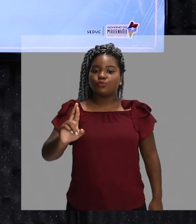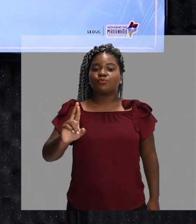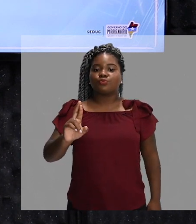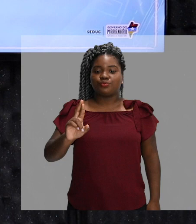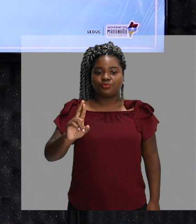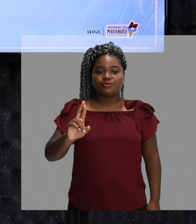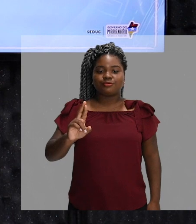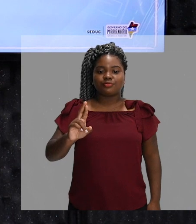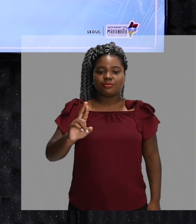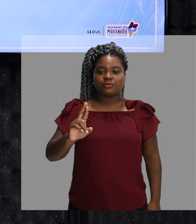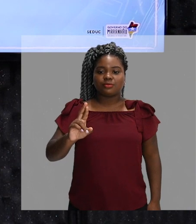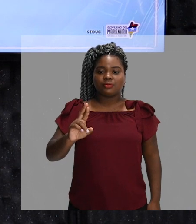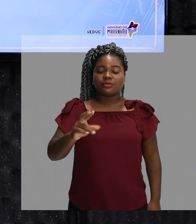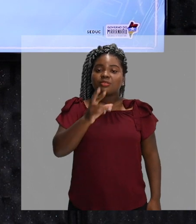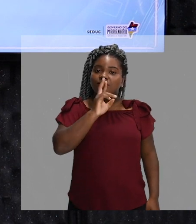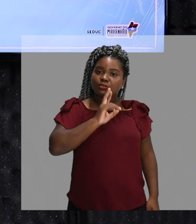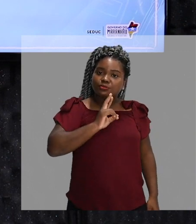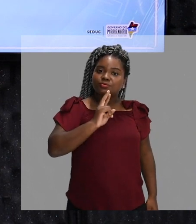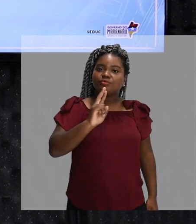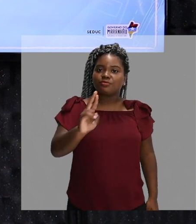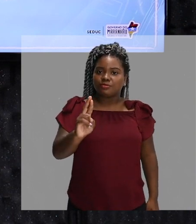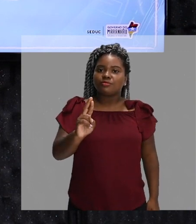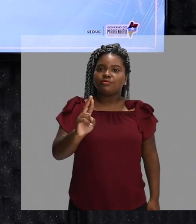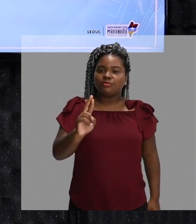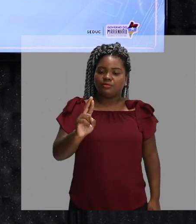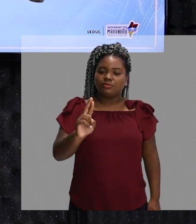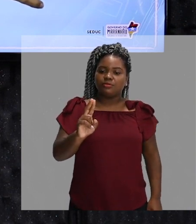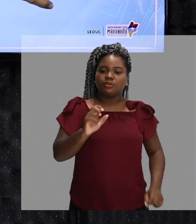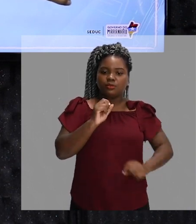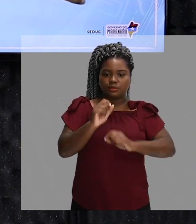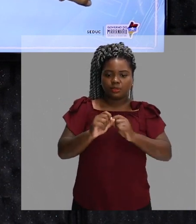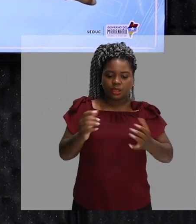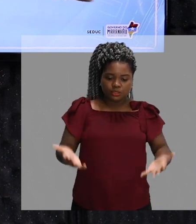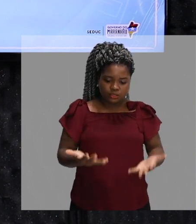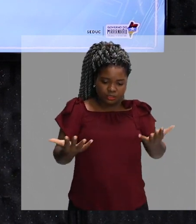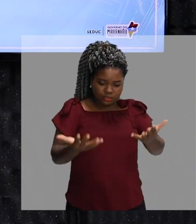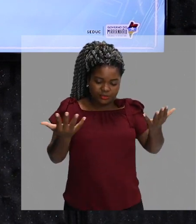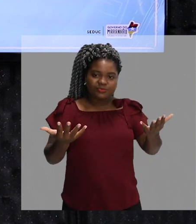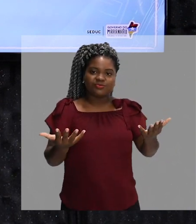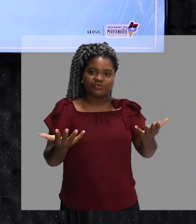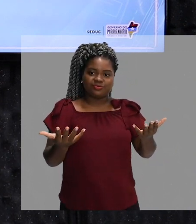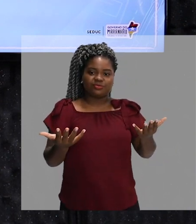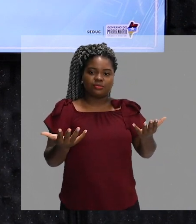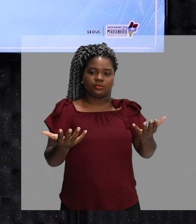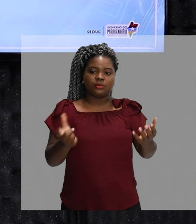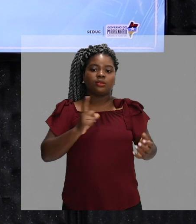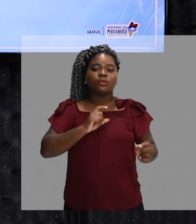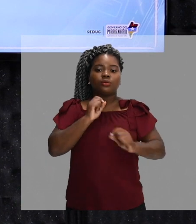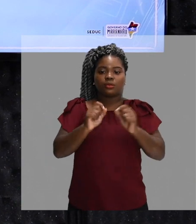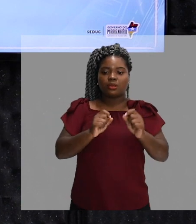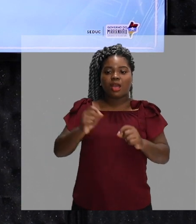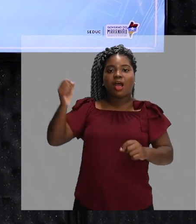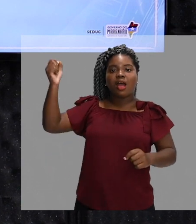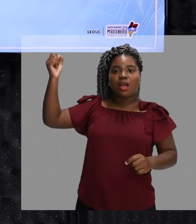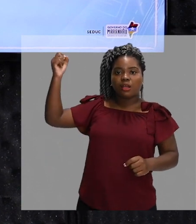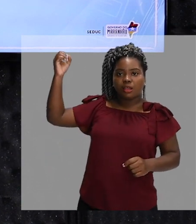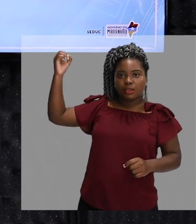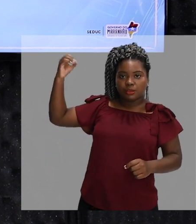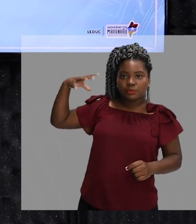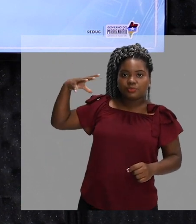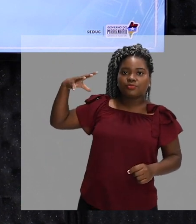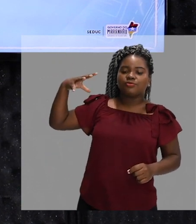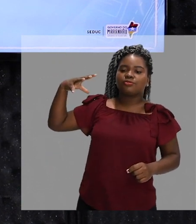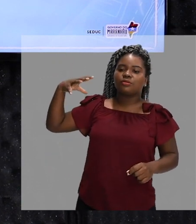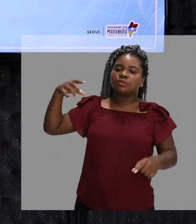em seguida dá uma resposta. Esses estímulos podem ser a luz, o calor, a umidade, o movimento, a